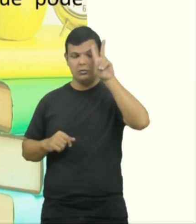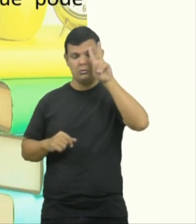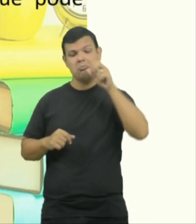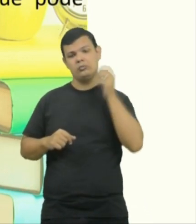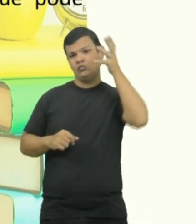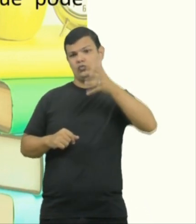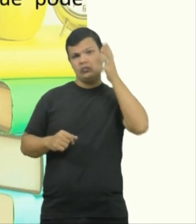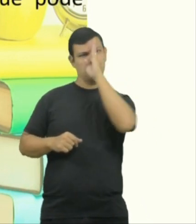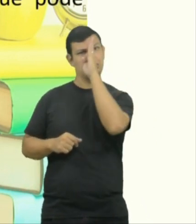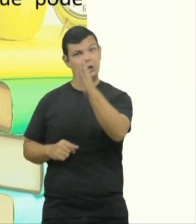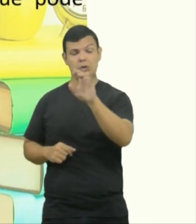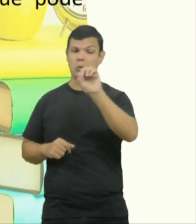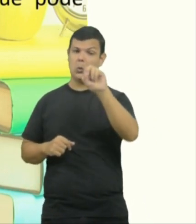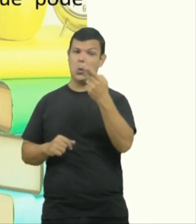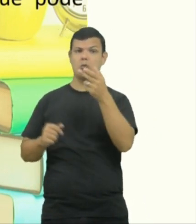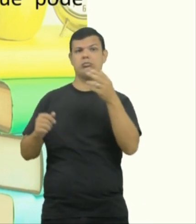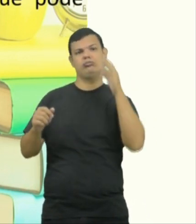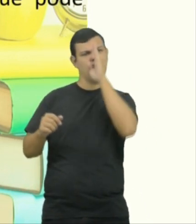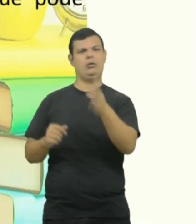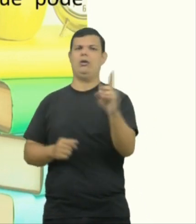discurso direto ou indireto.